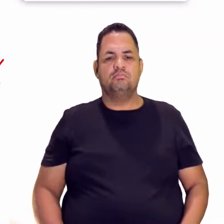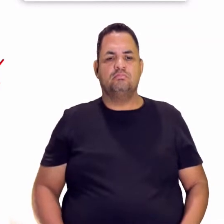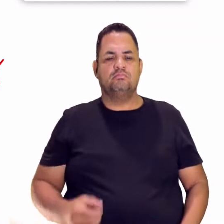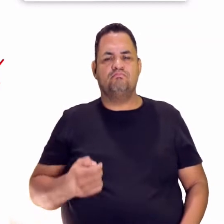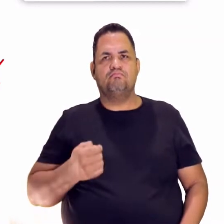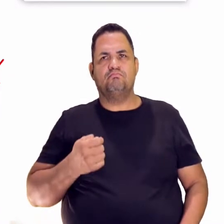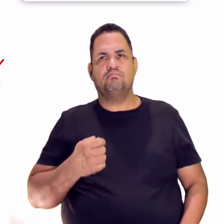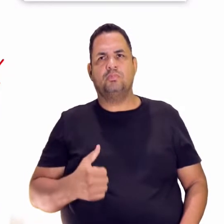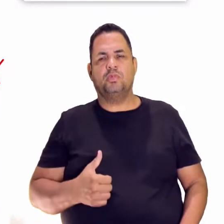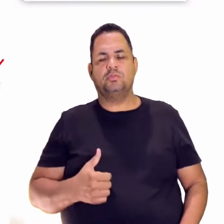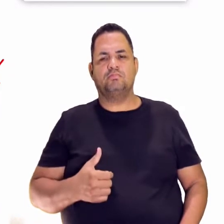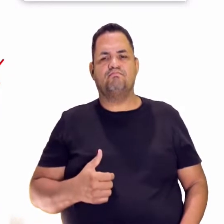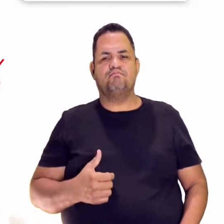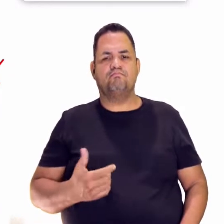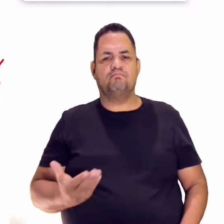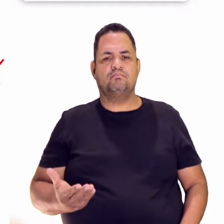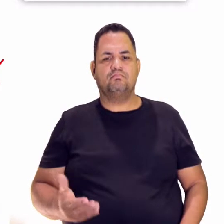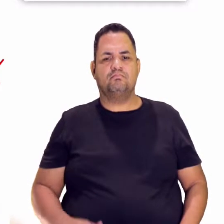quase que